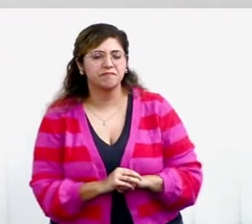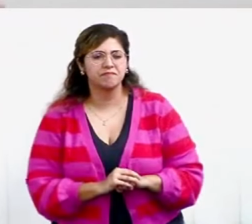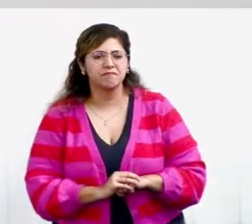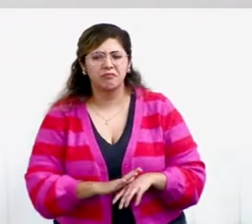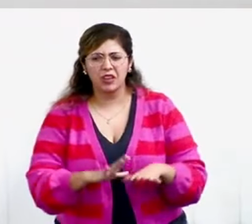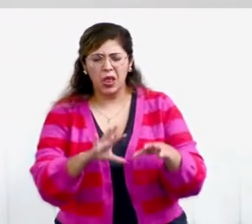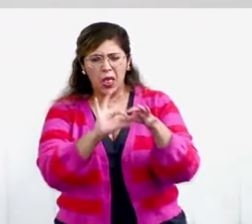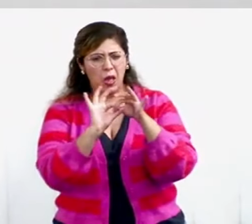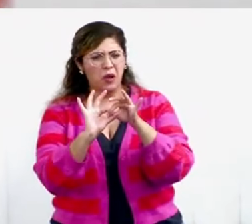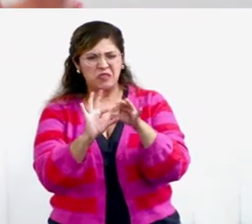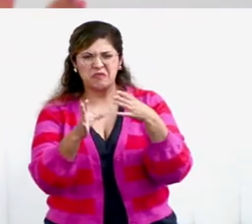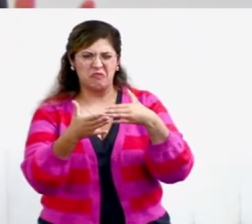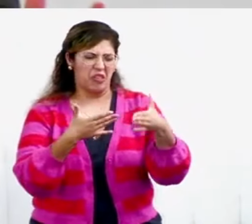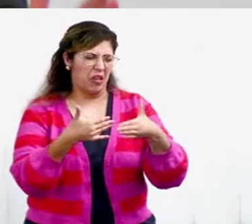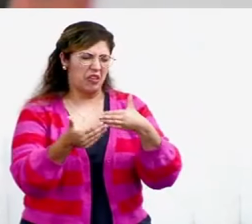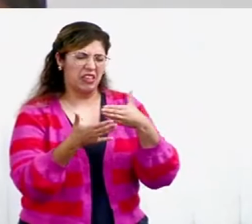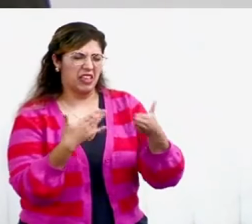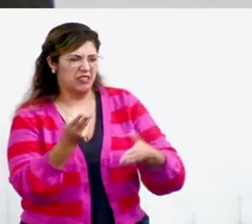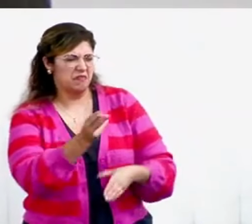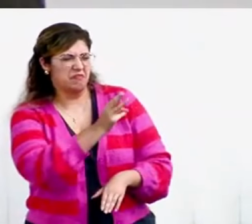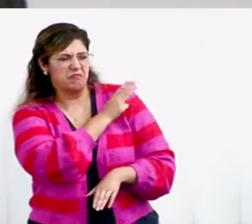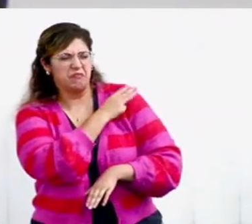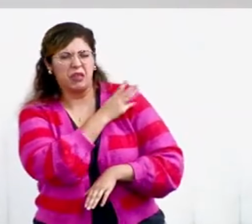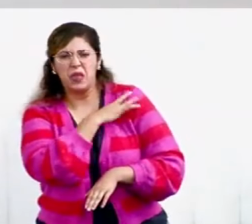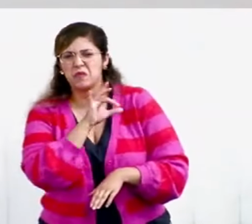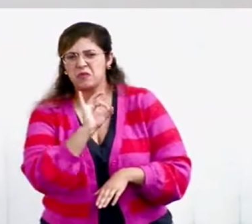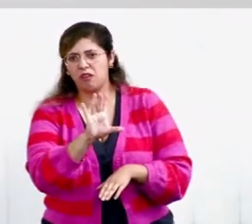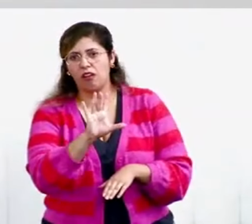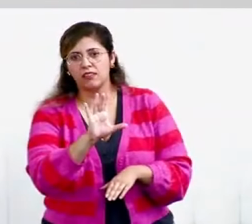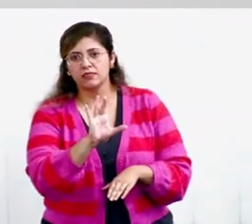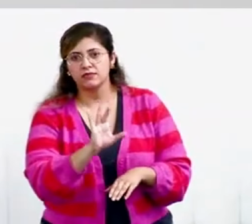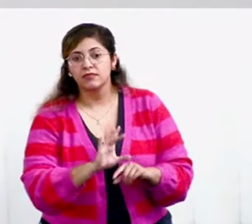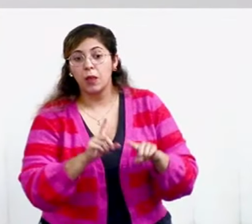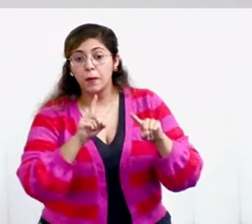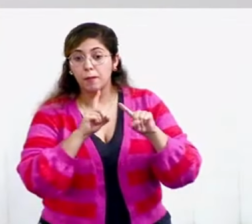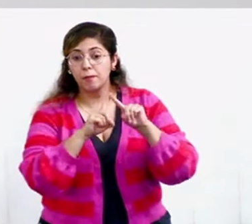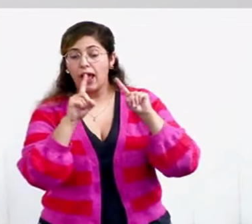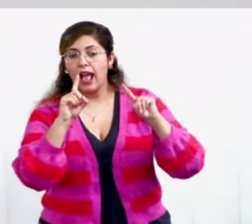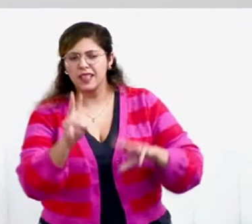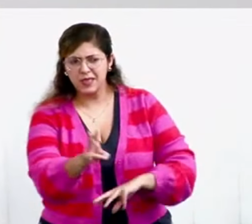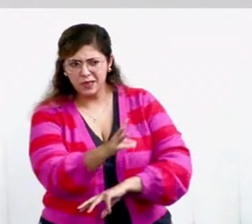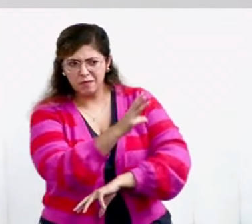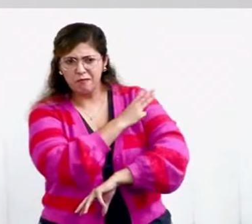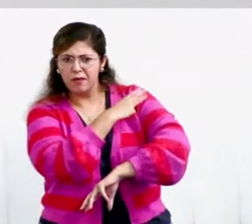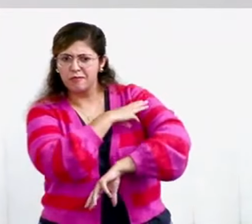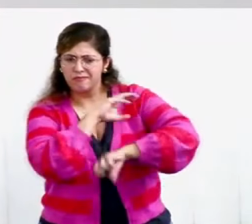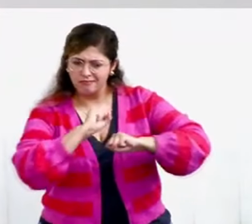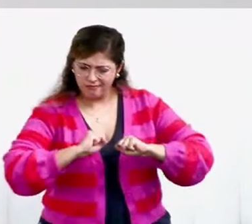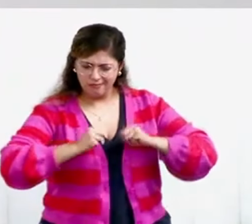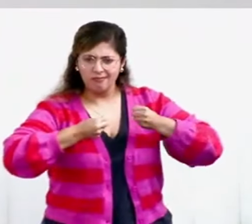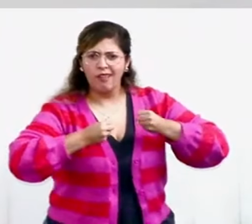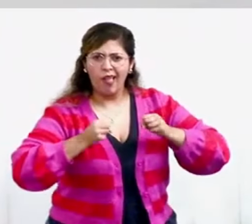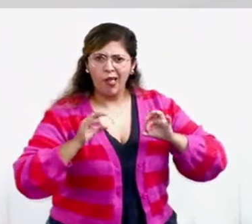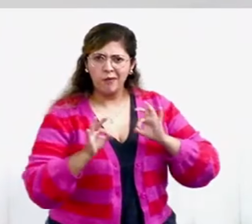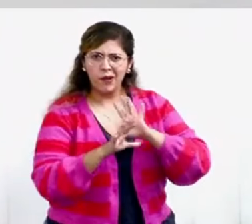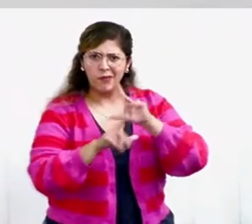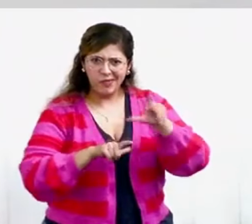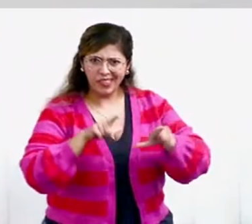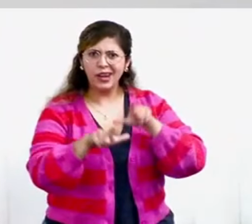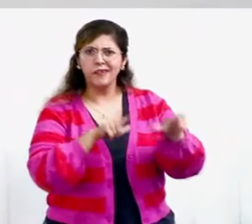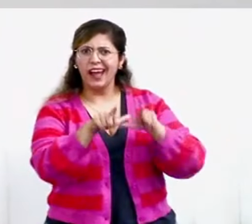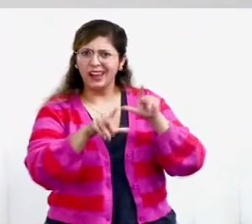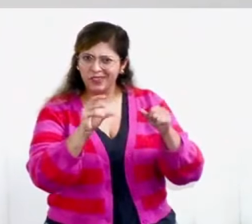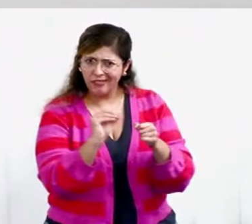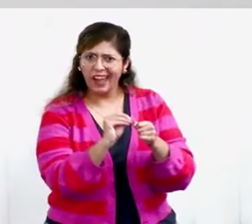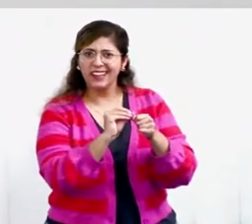quaisquer membros no corpo, nós somos membros ativos no corpo. E como membros ativos no corpo,